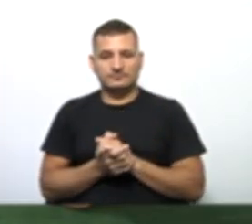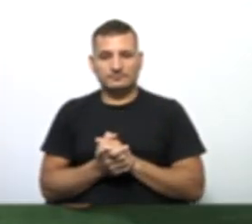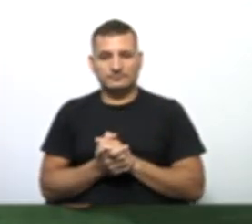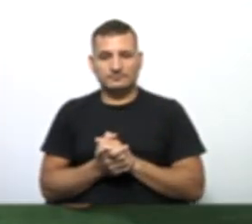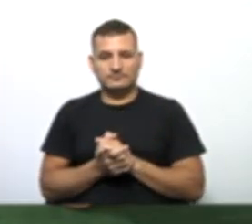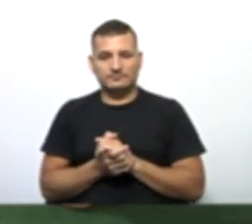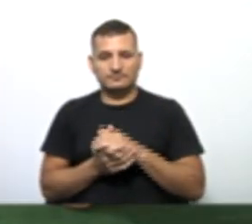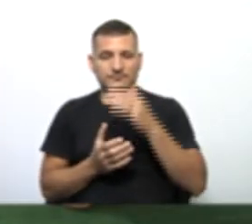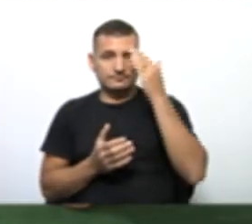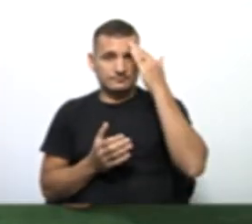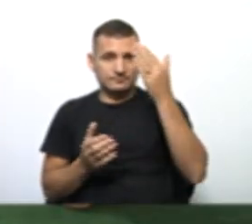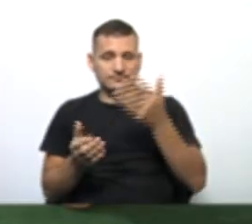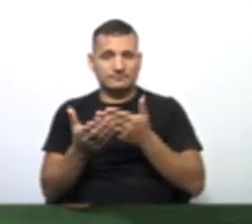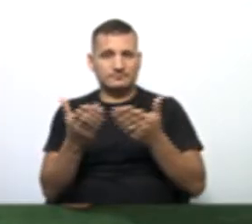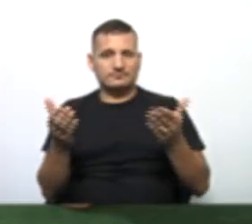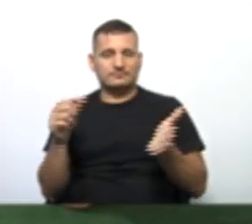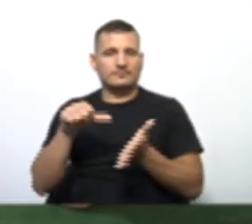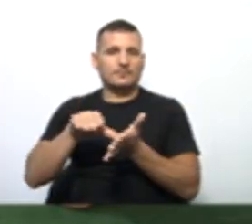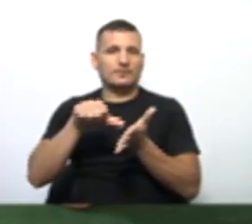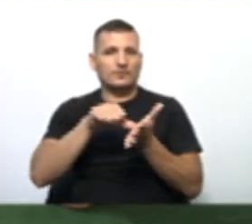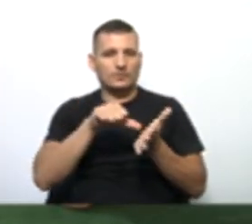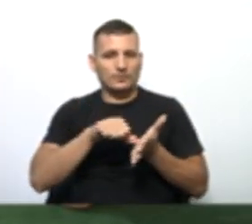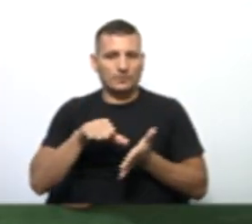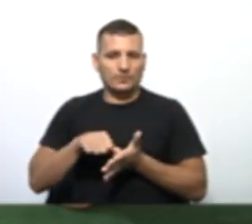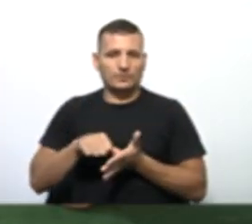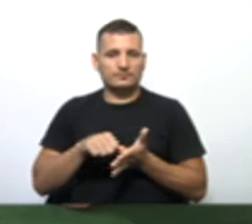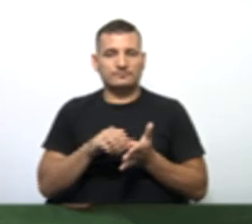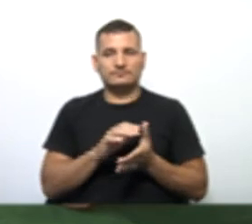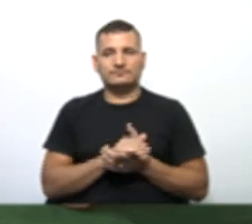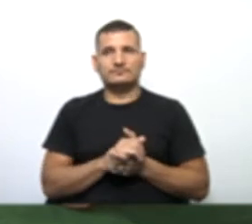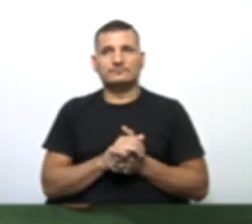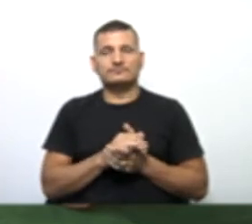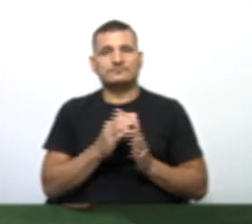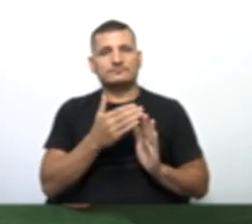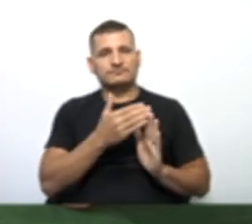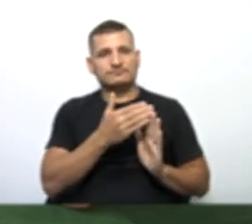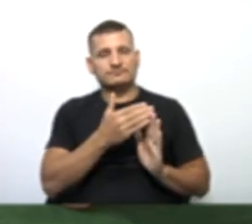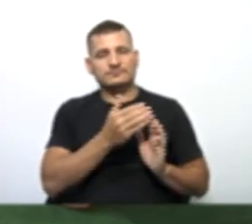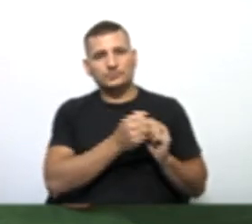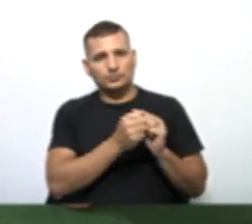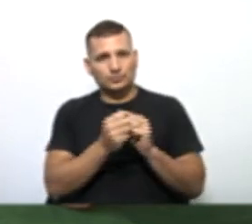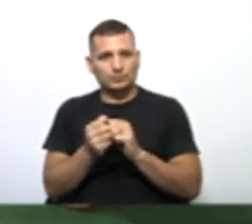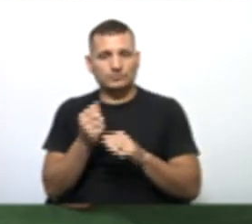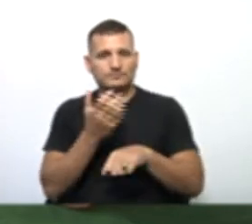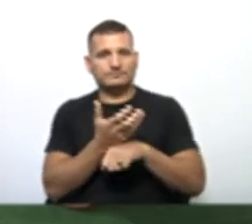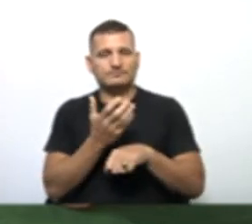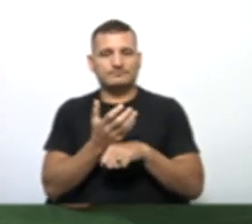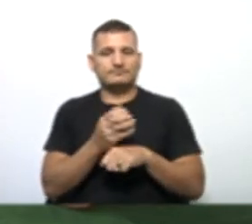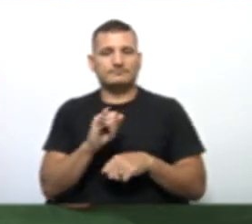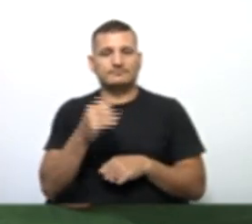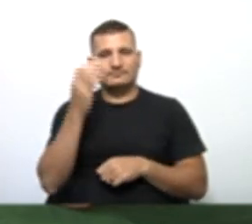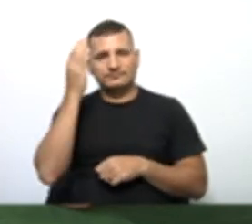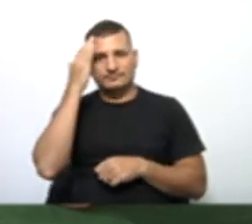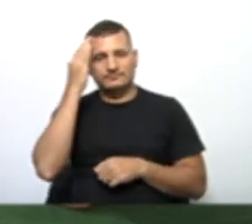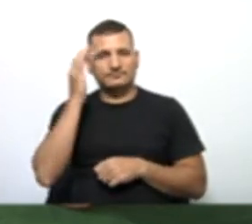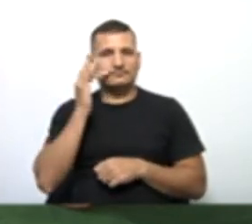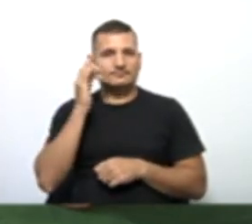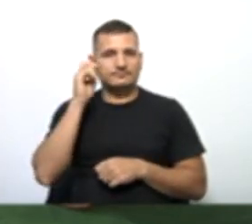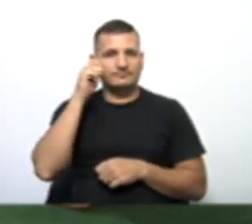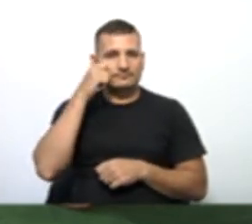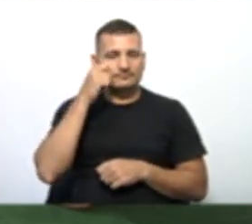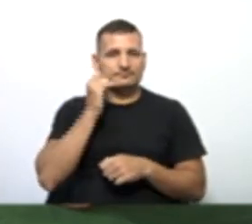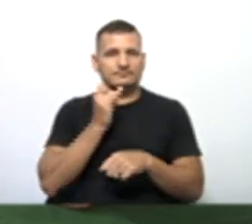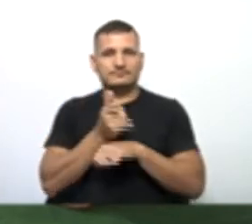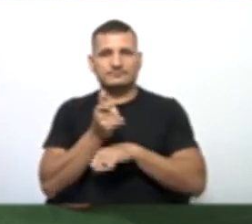assim, agradecer a todos os polos que esteve com a gente durante essa disciplina, né? De Paraná, Ouro Preto, Cerejeiras, Buriti,